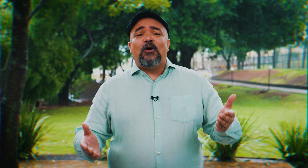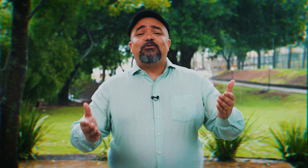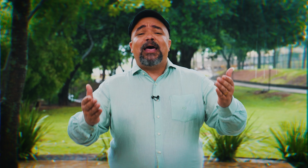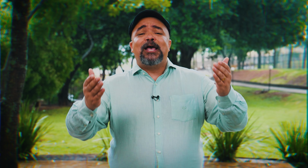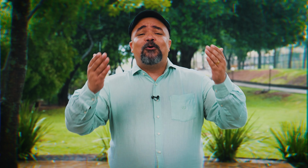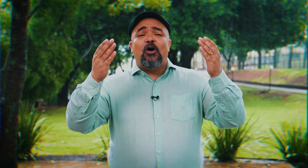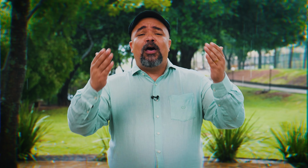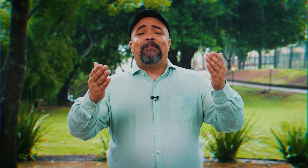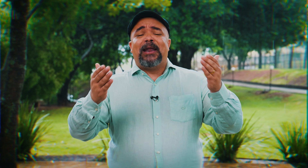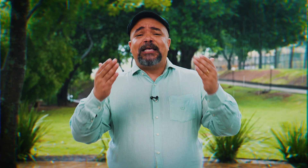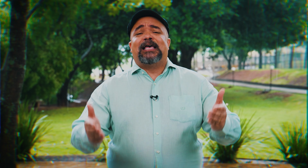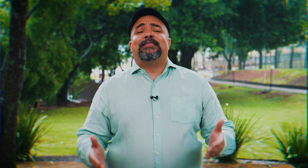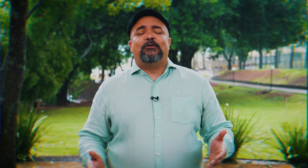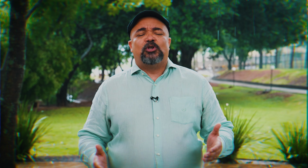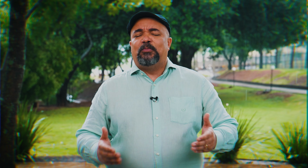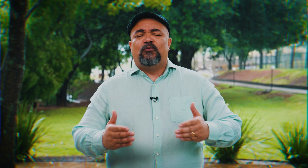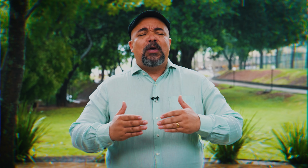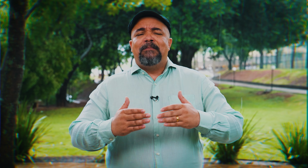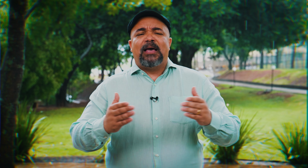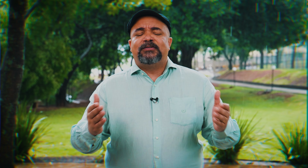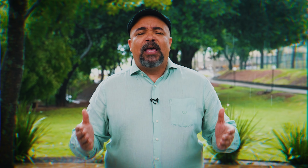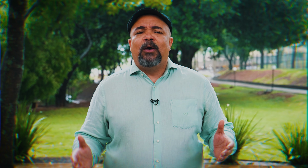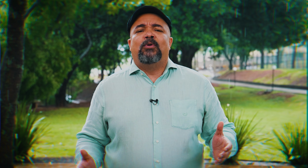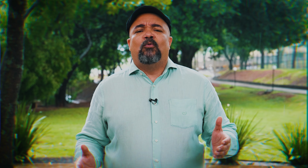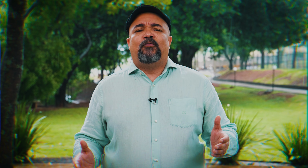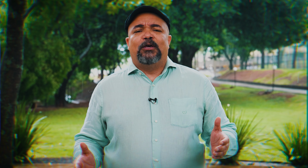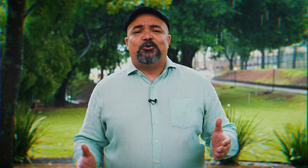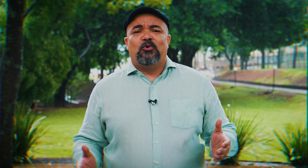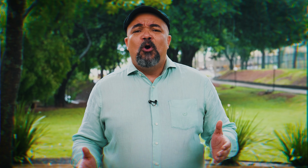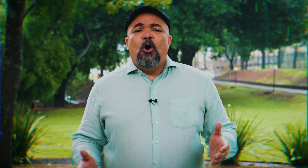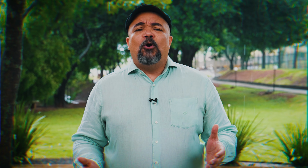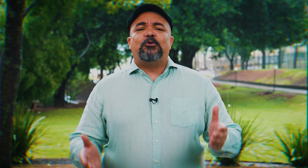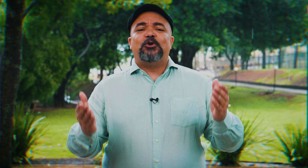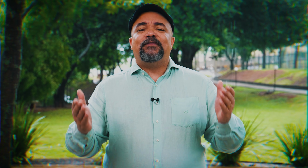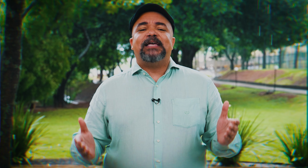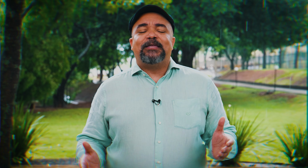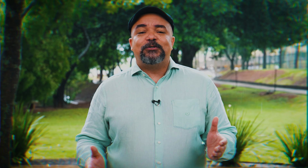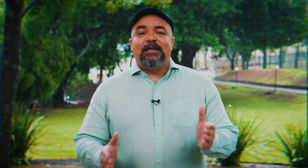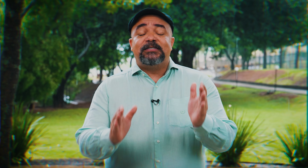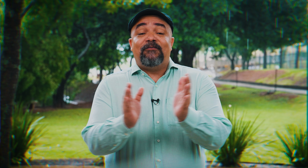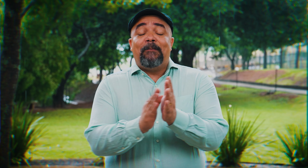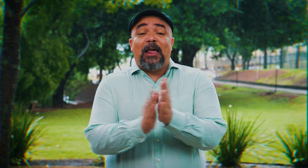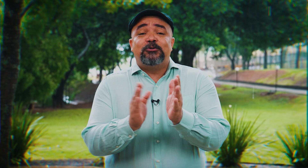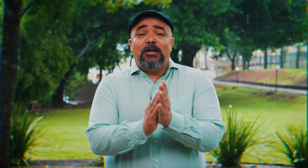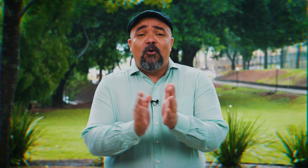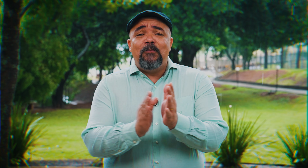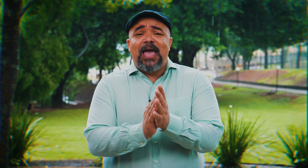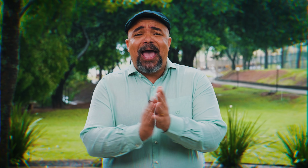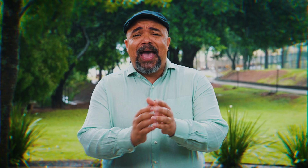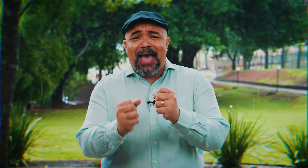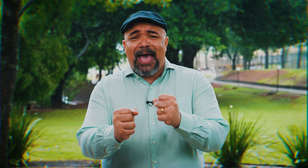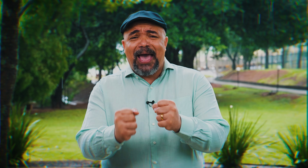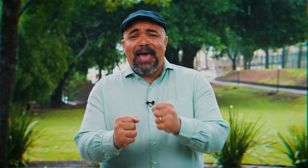Jesus voltará em glória para resgatar o seu povo, mas eu não o vejo. Outros jovens ateus que ali estavam aplaudiram o